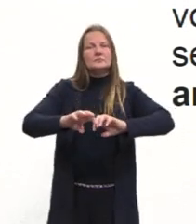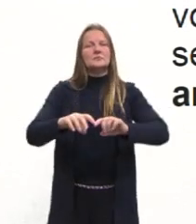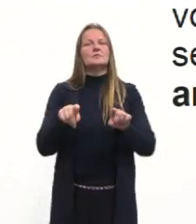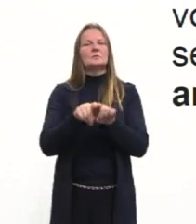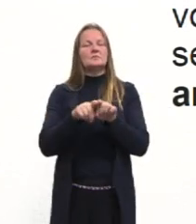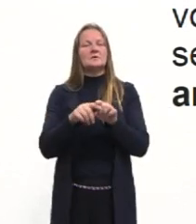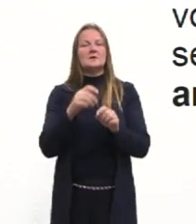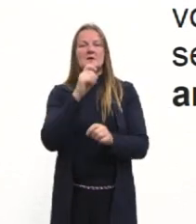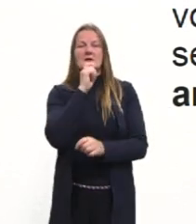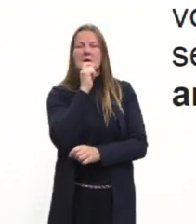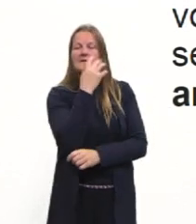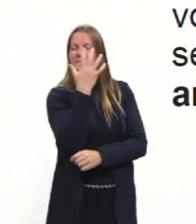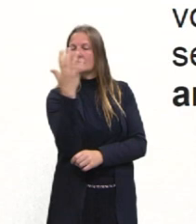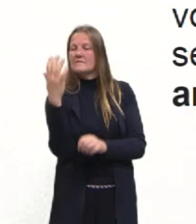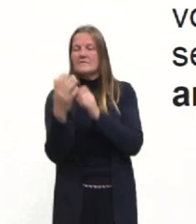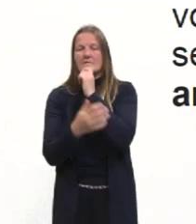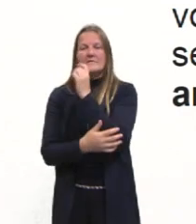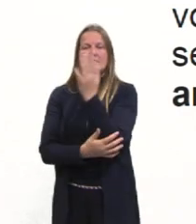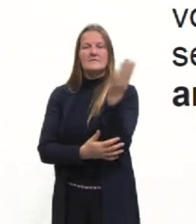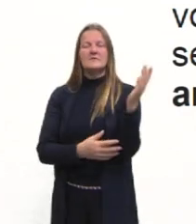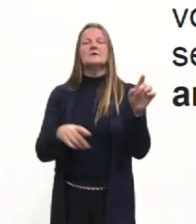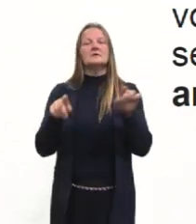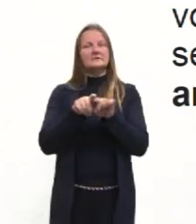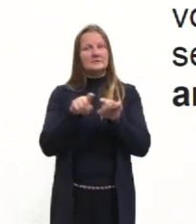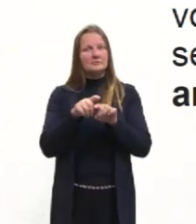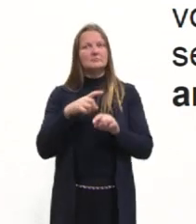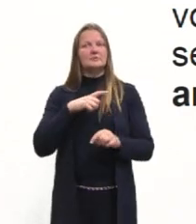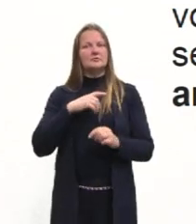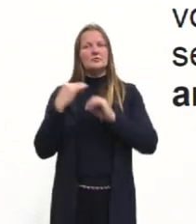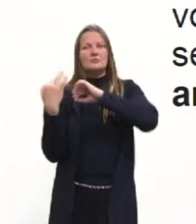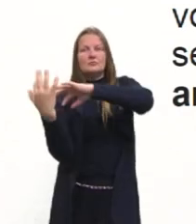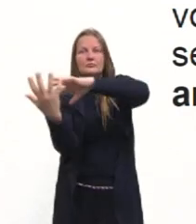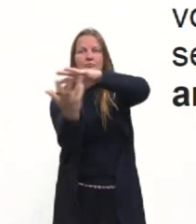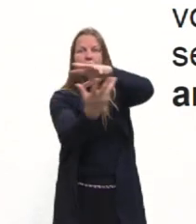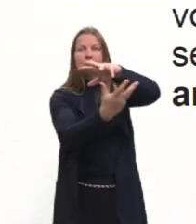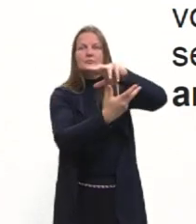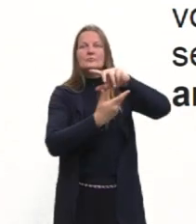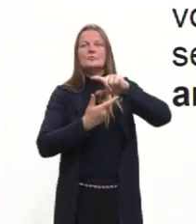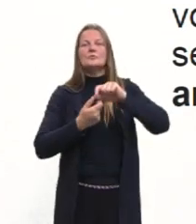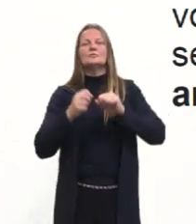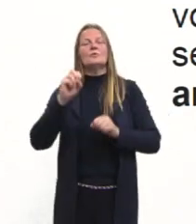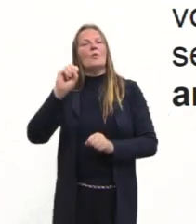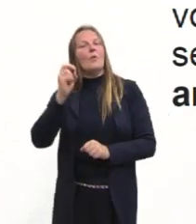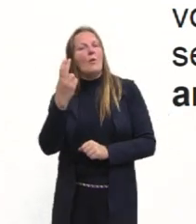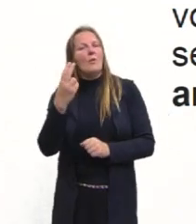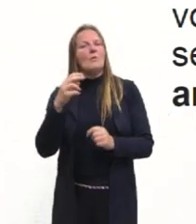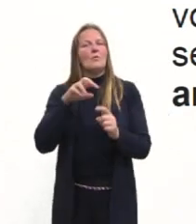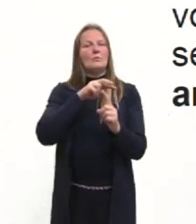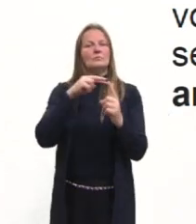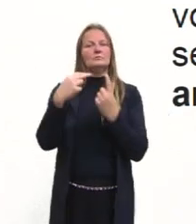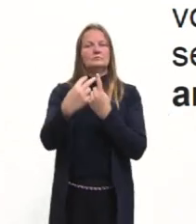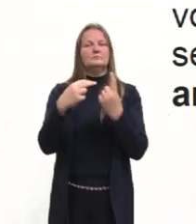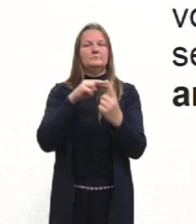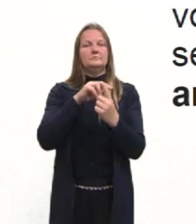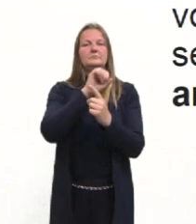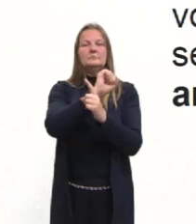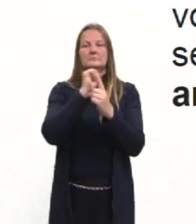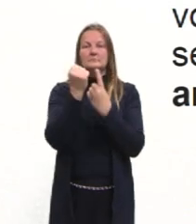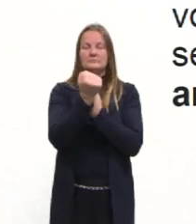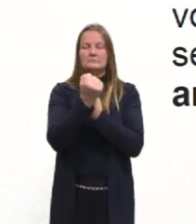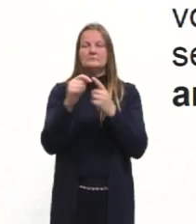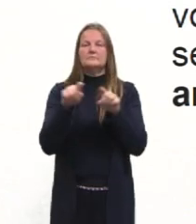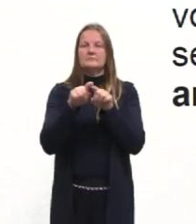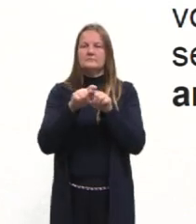ao meio ambiente, até aquelas de âmbito internacional ou que sejam voltadas a valores sociais